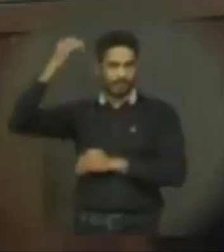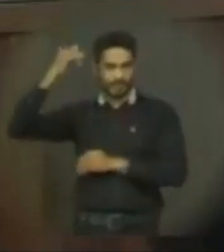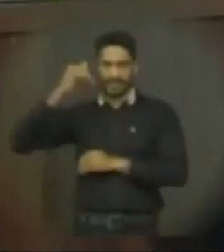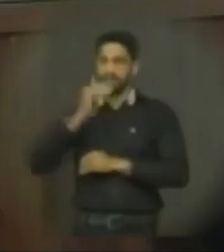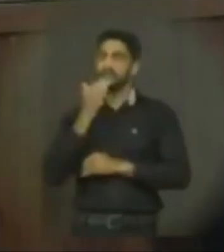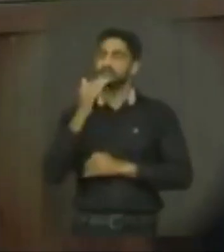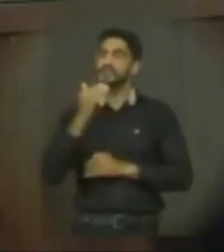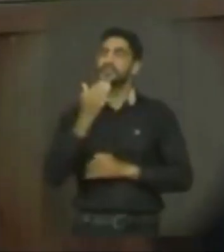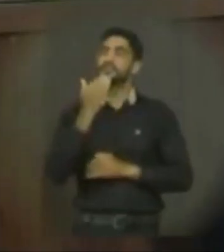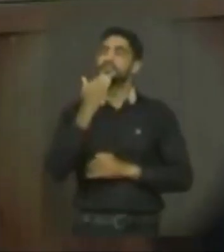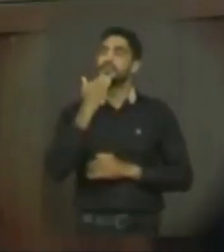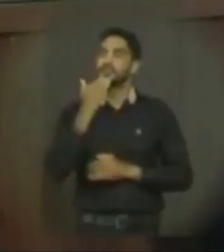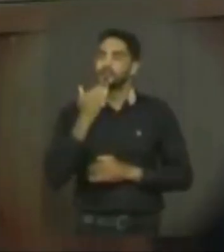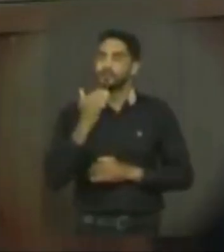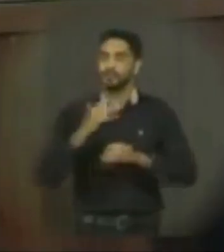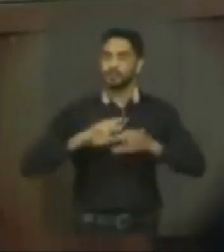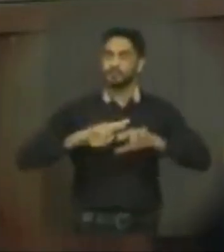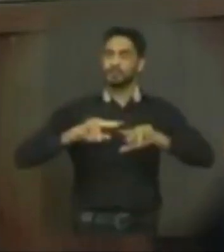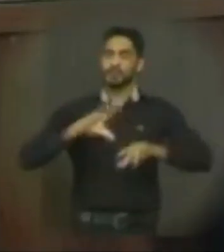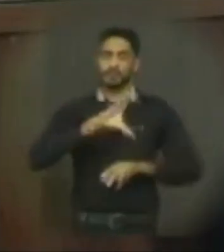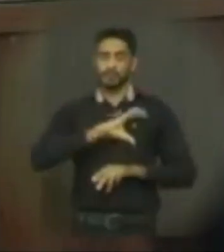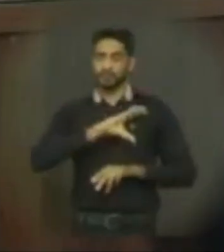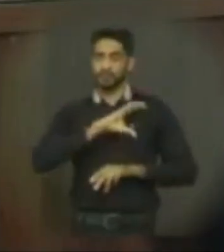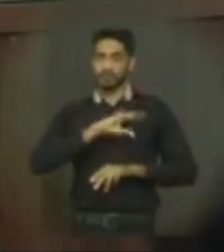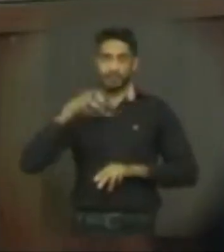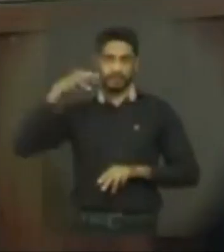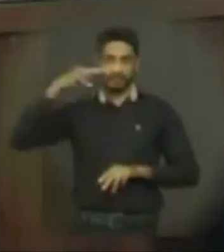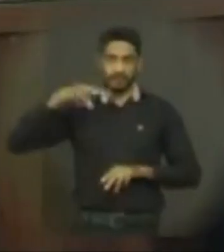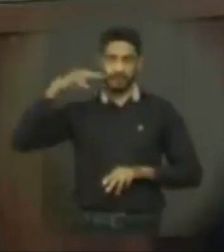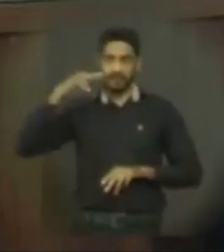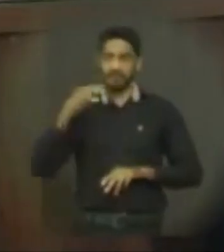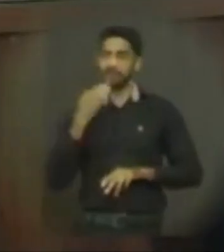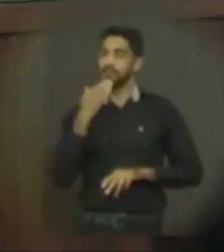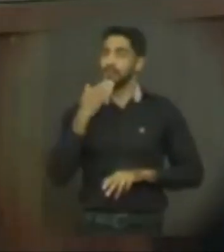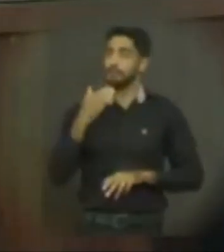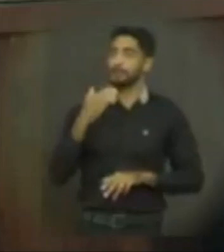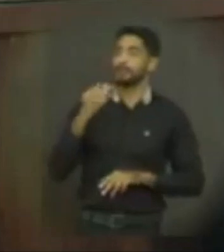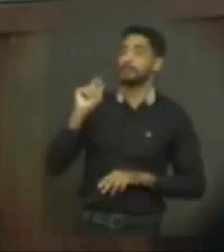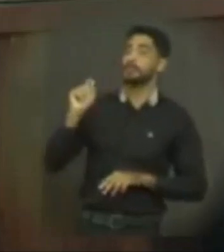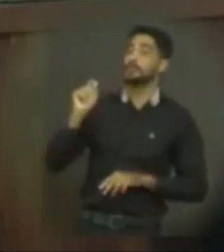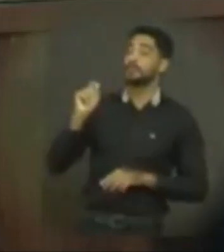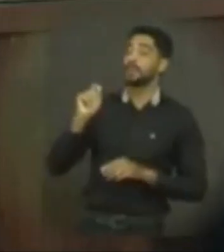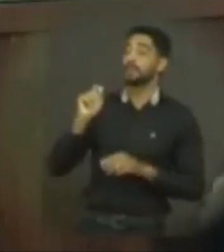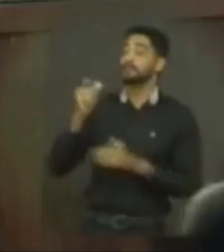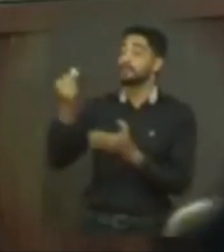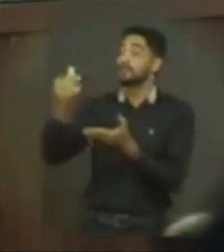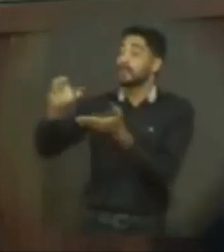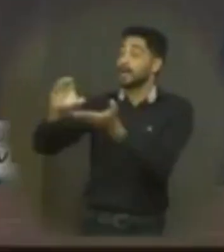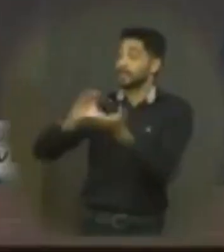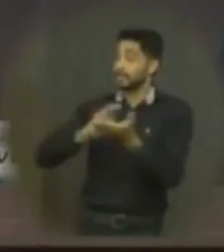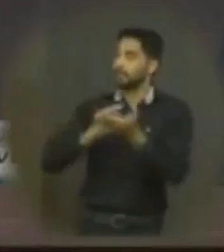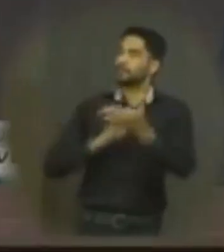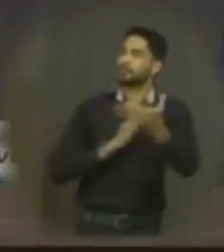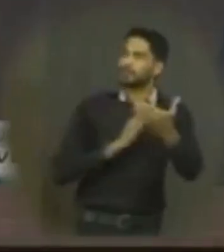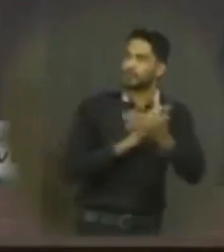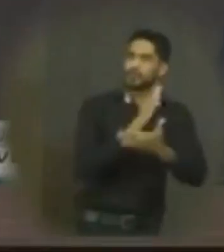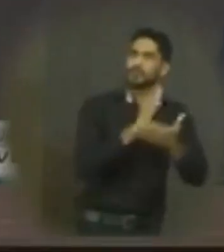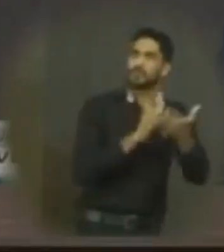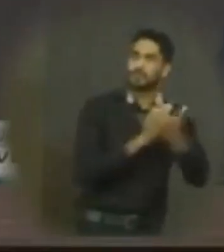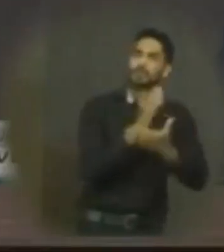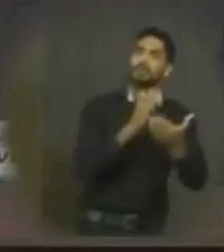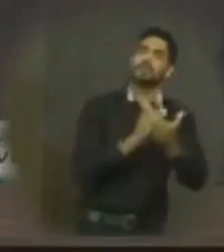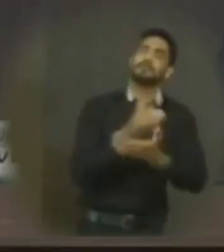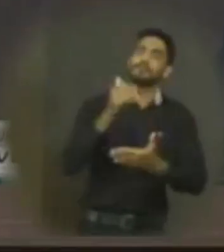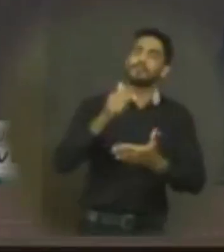Um requerimento subscrito por vários colegas vereadores ao prefeito com relação aos recursos que nós aprovamos aqui